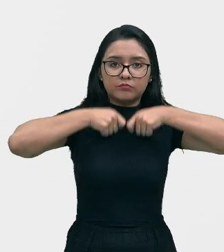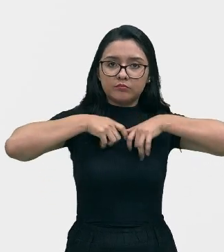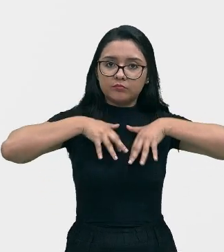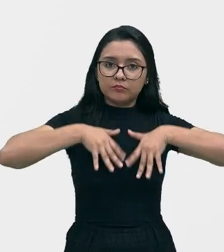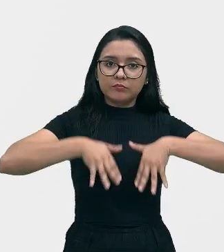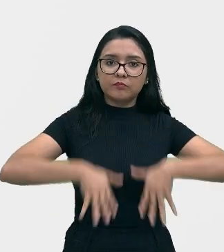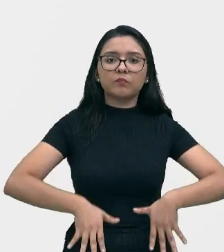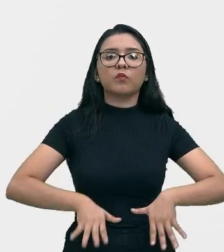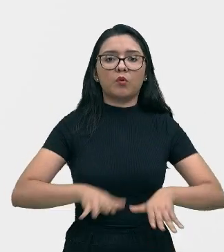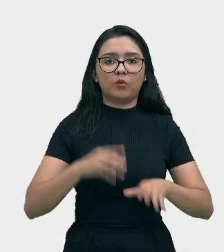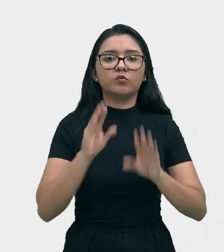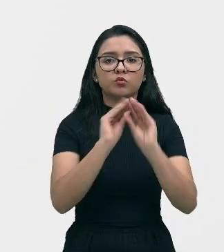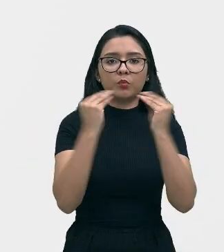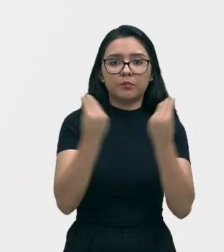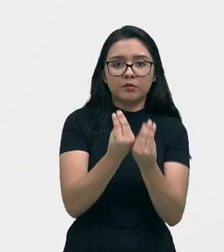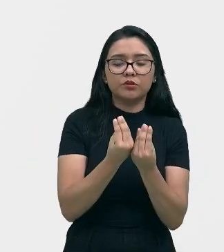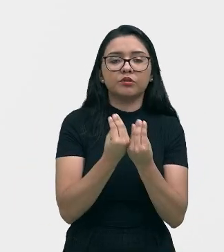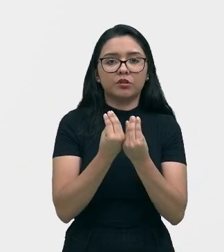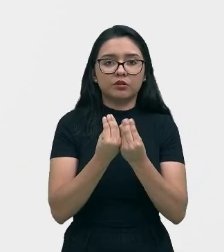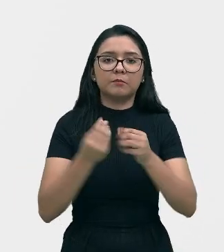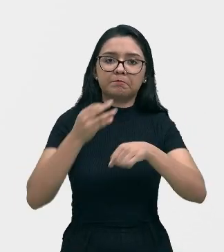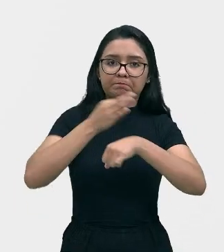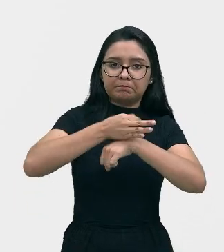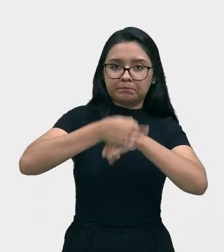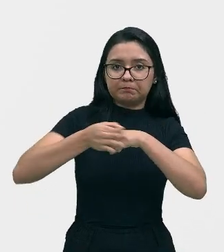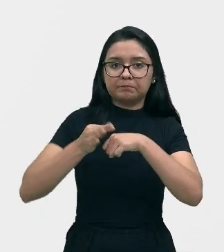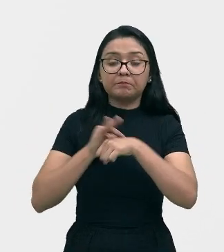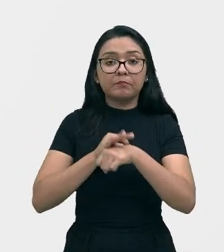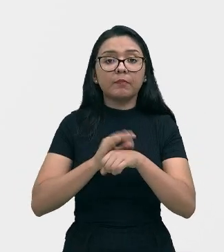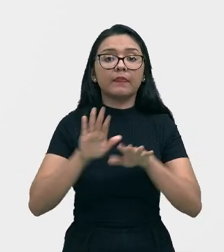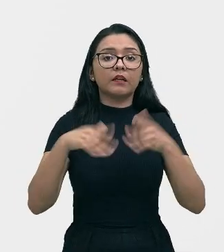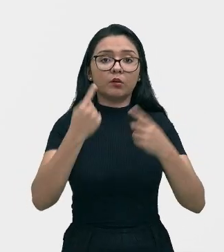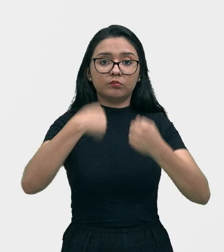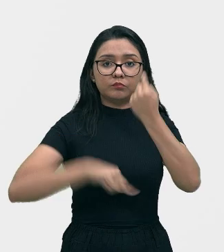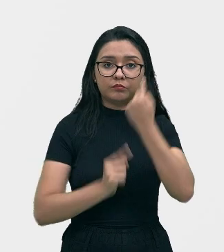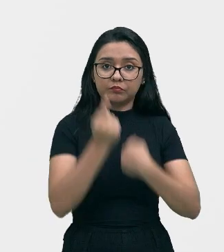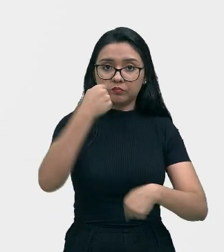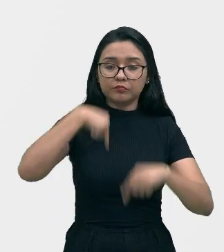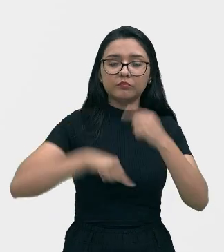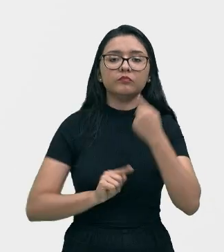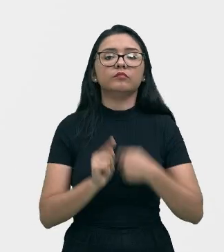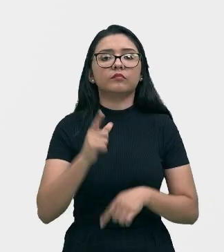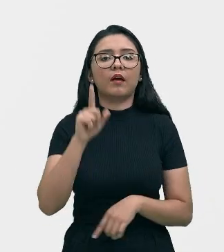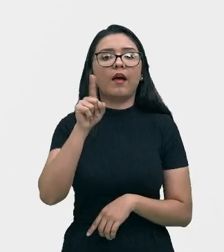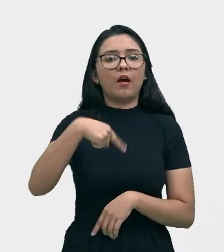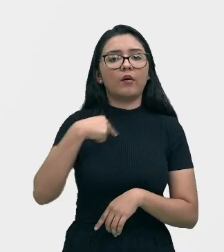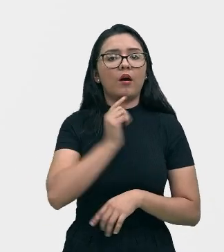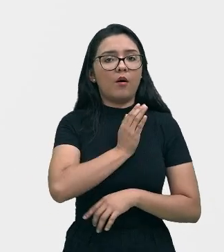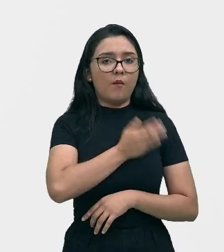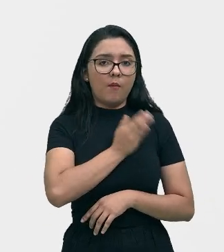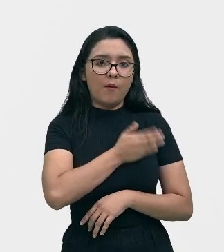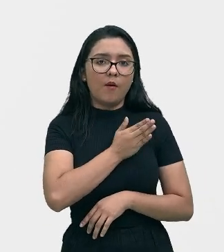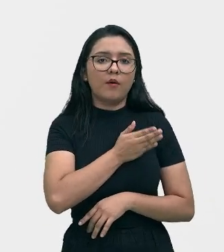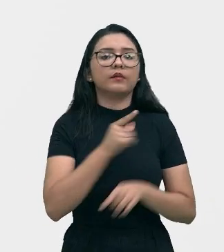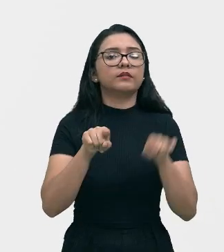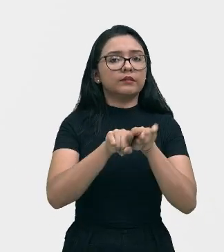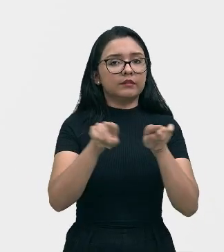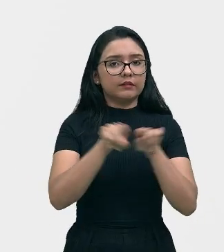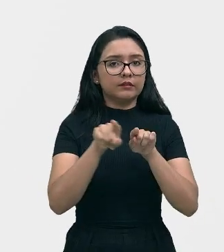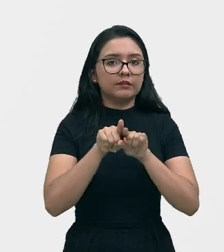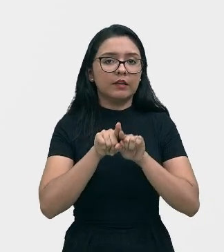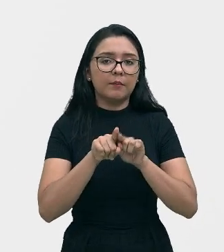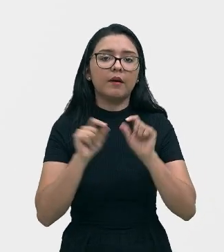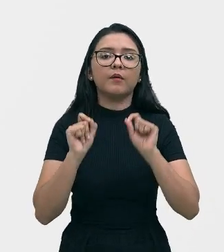as substâncias até as células, tá? Então, o sistema circulatório ele vai ser formado pelo coração e pelos vasos sanguíneos